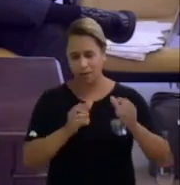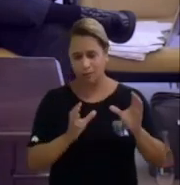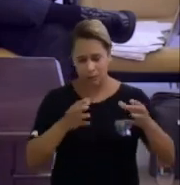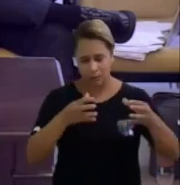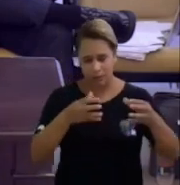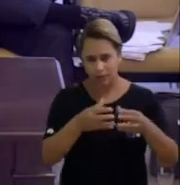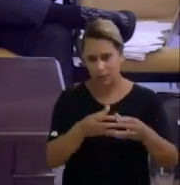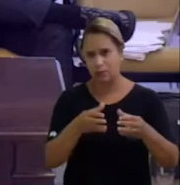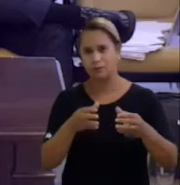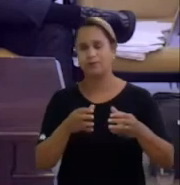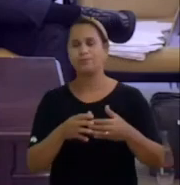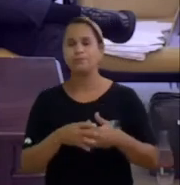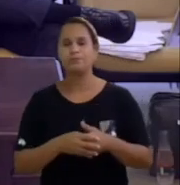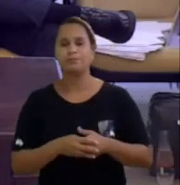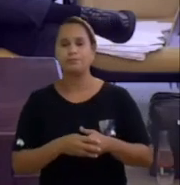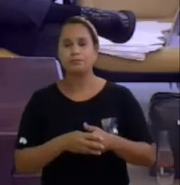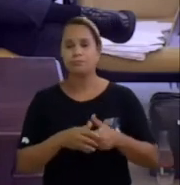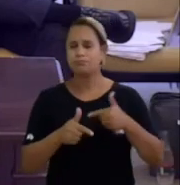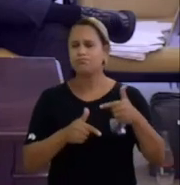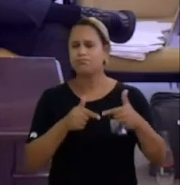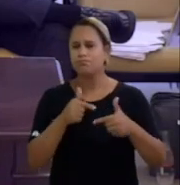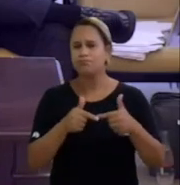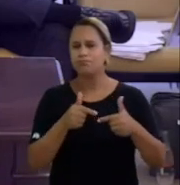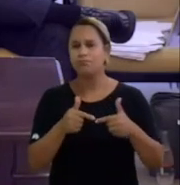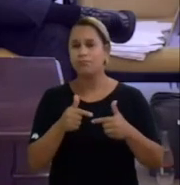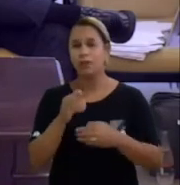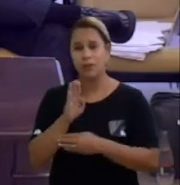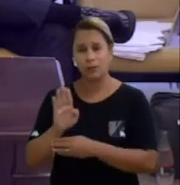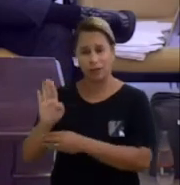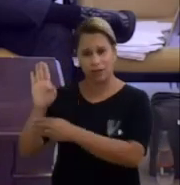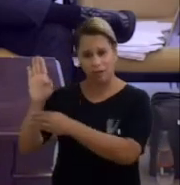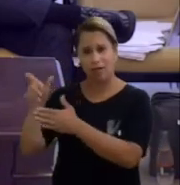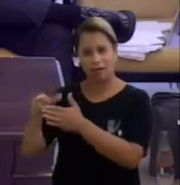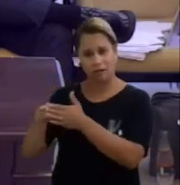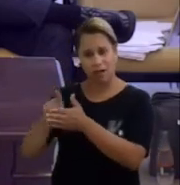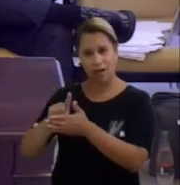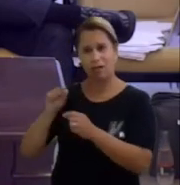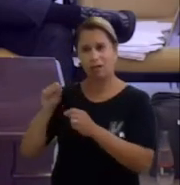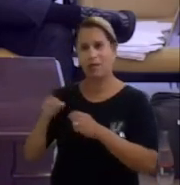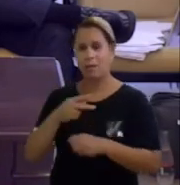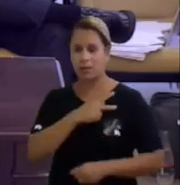do partido e do então pré-candidato à presidência da República.